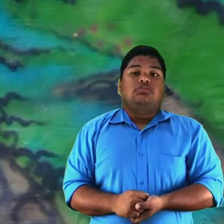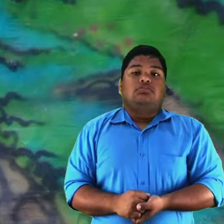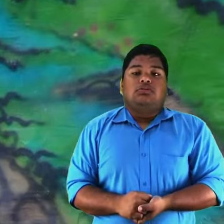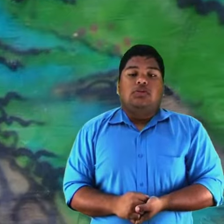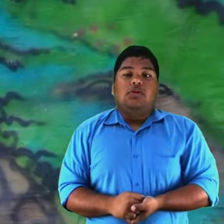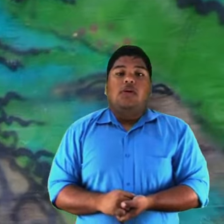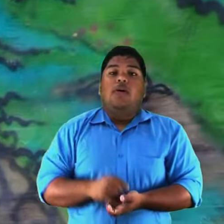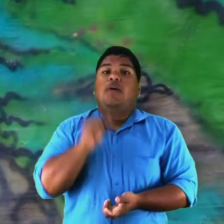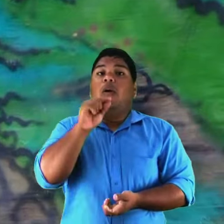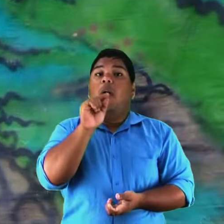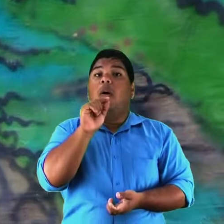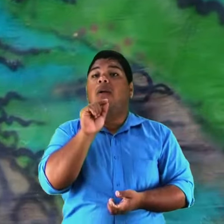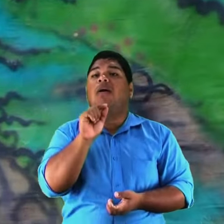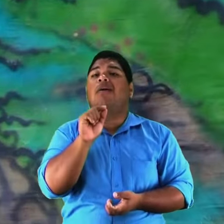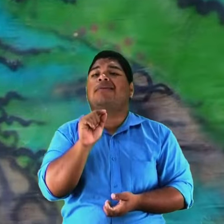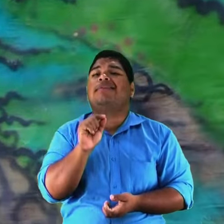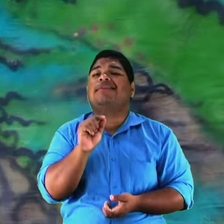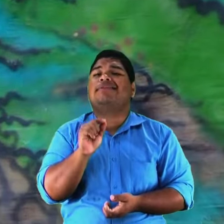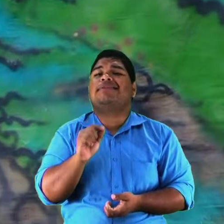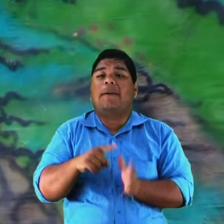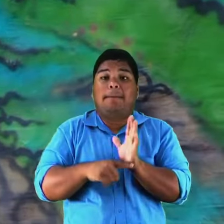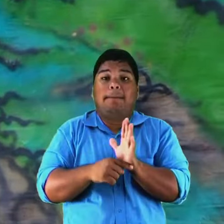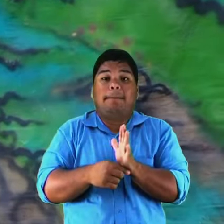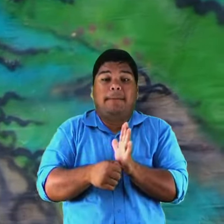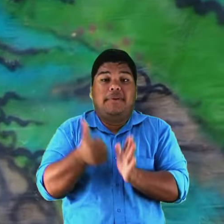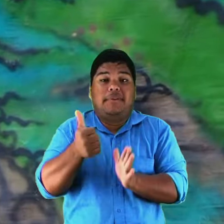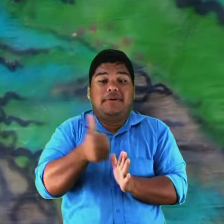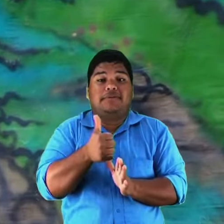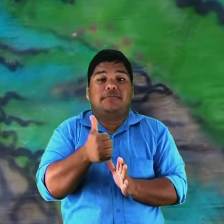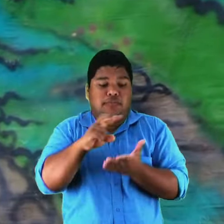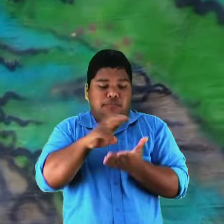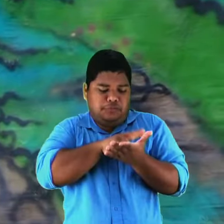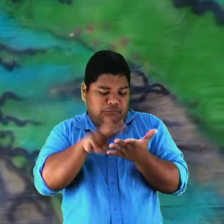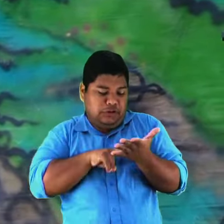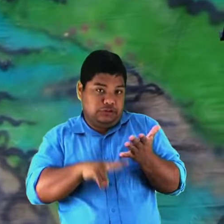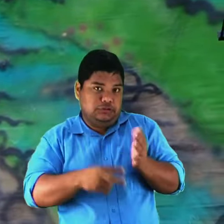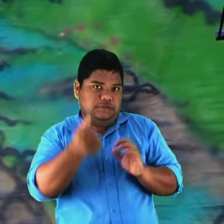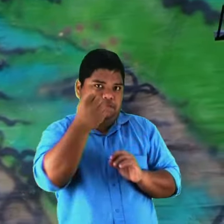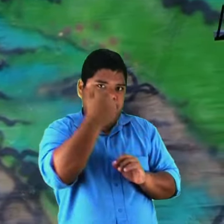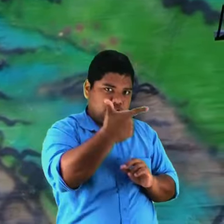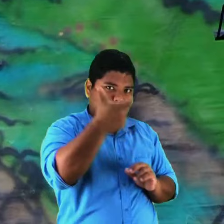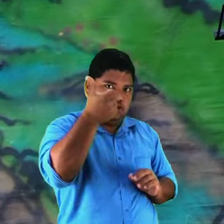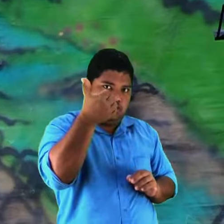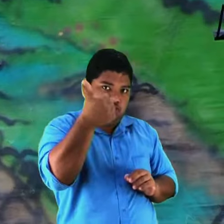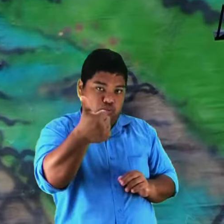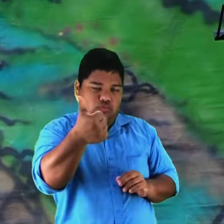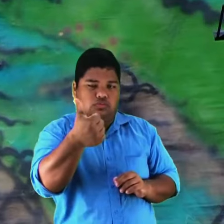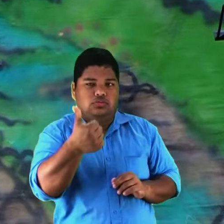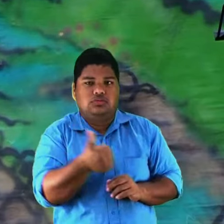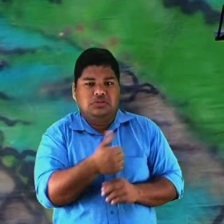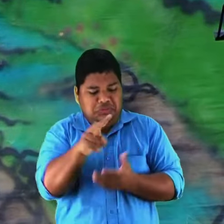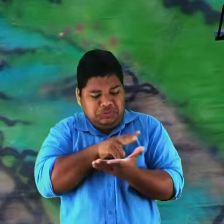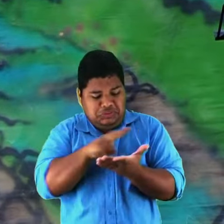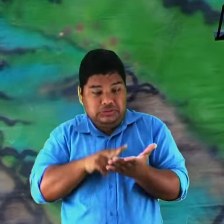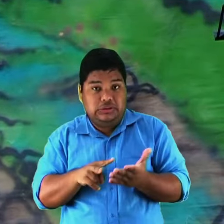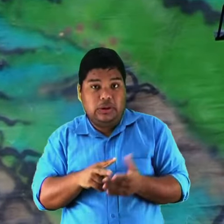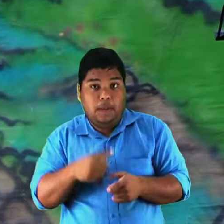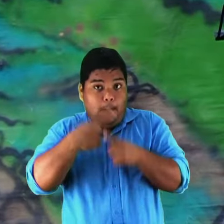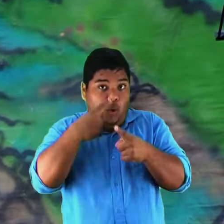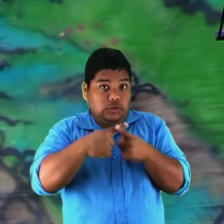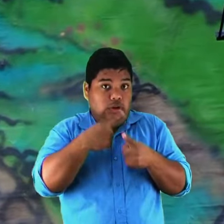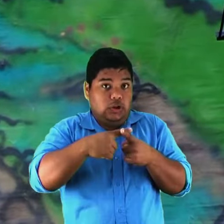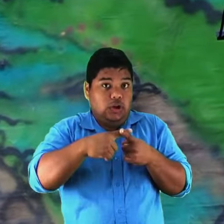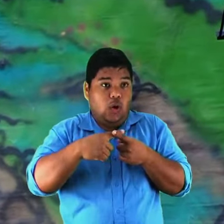revelação dessa primeira afirmação, está lá no verso 21, que é um verso bem conhecido de todos nós, porque